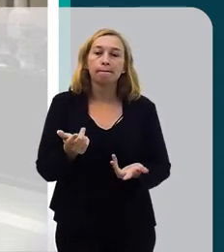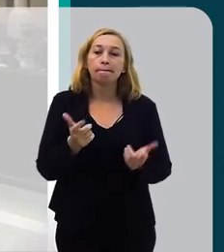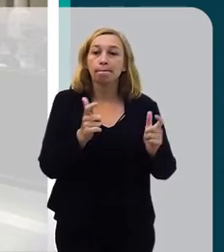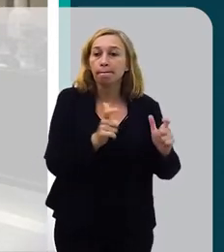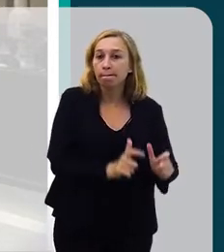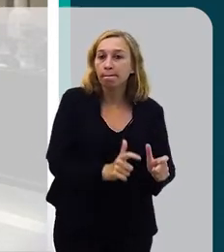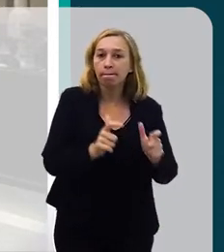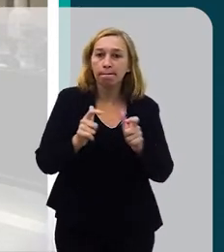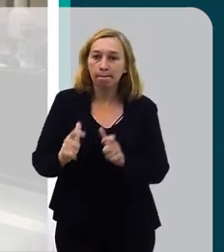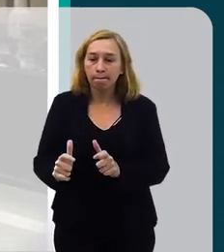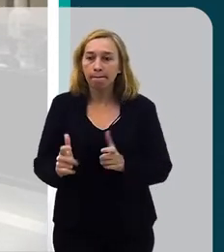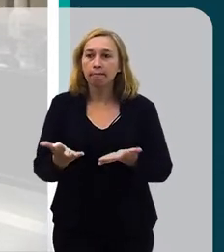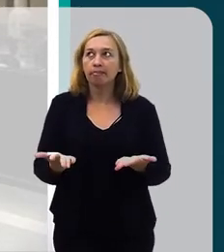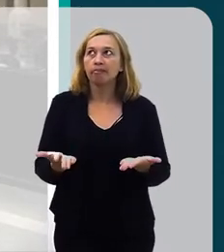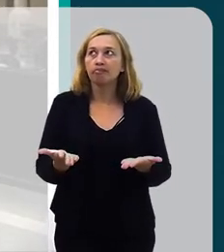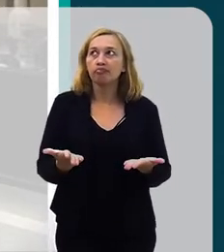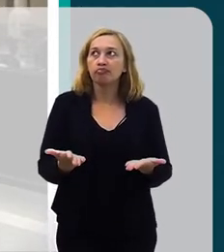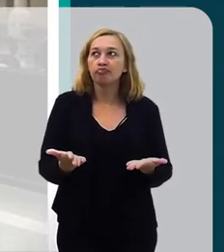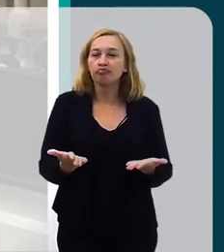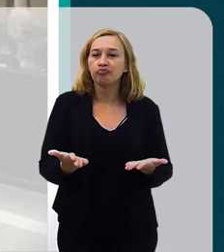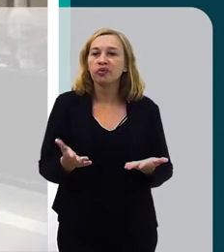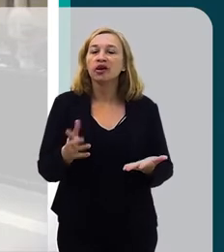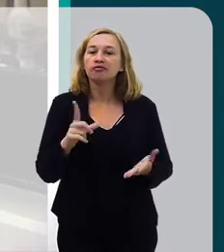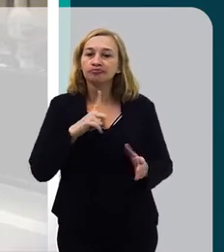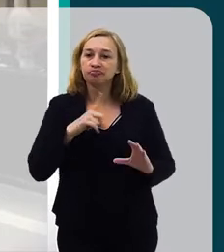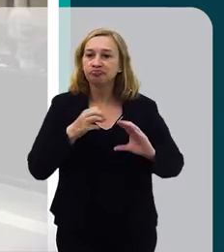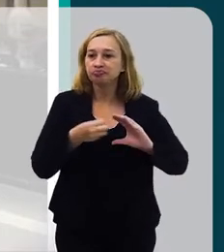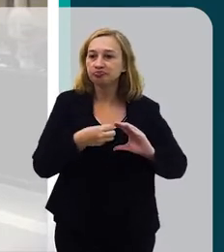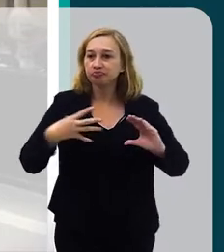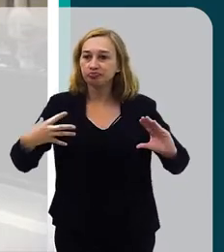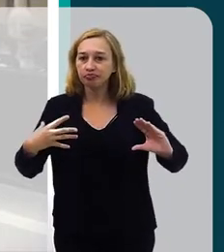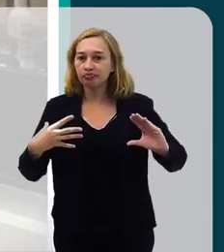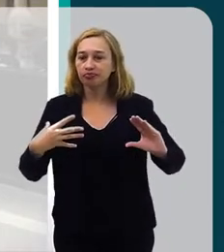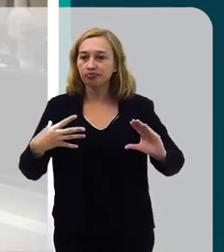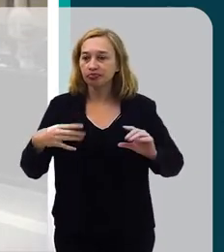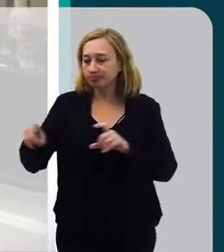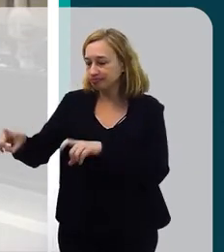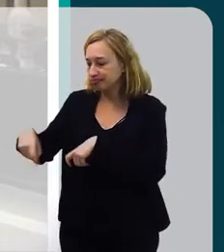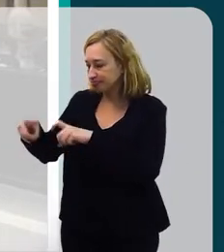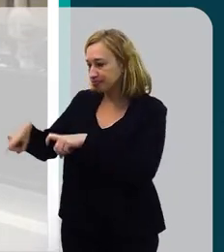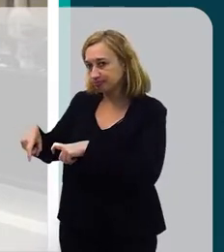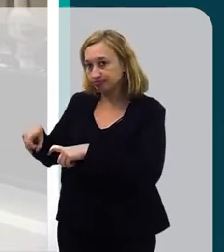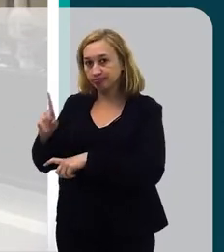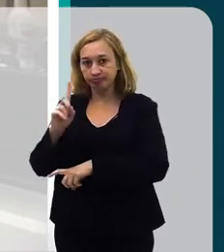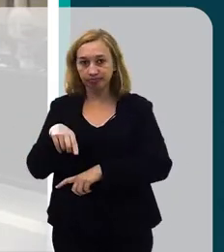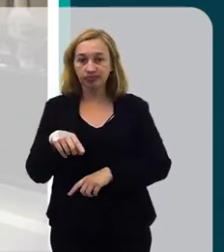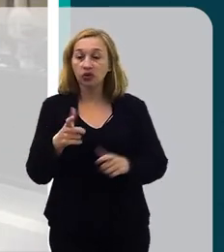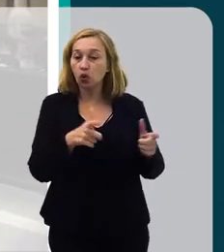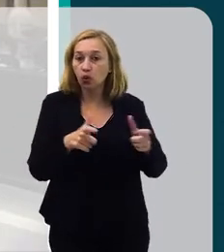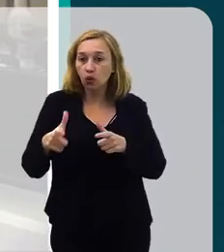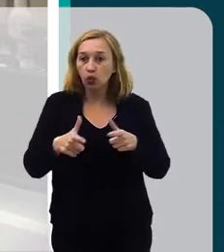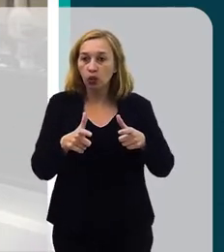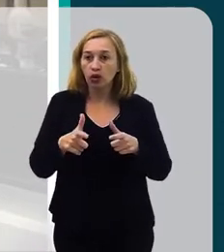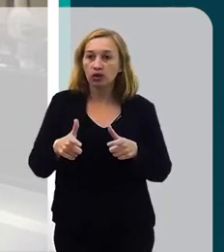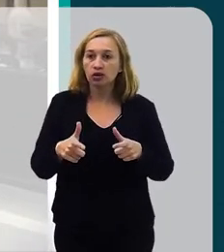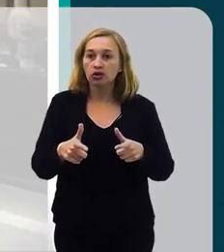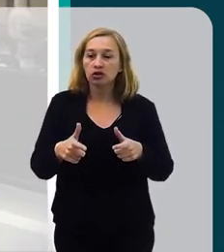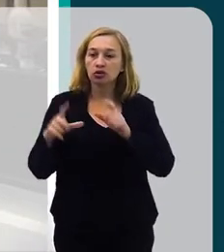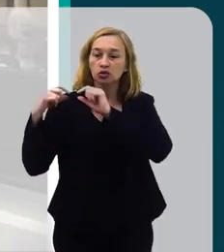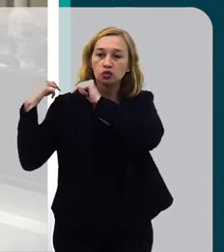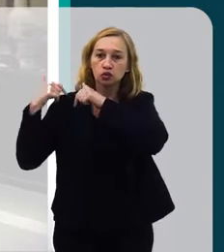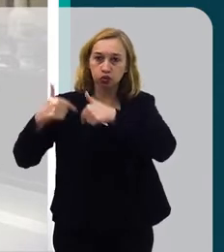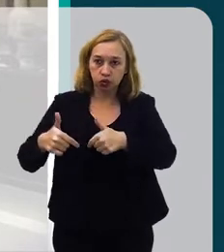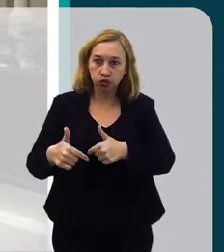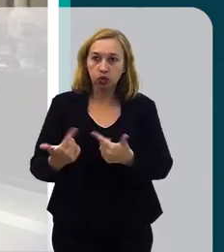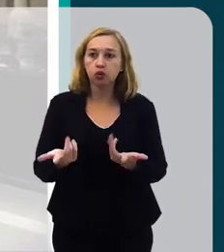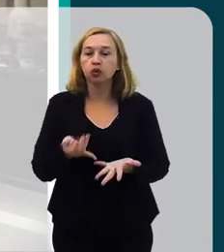ainda mais em lugares que não. Que tem a característica interiorana, né? Que são lugares